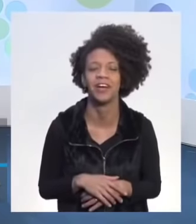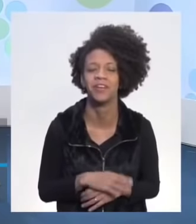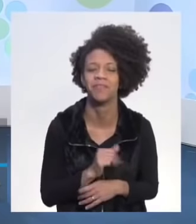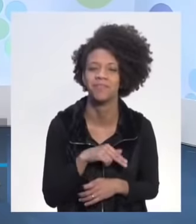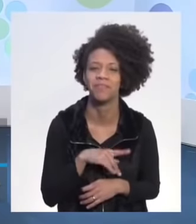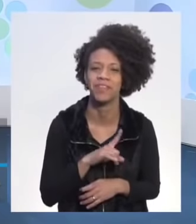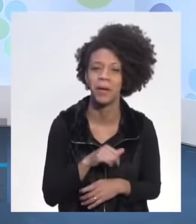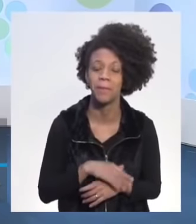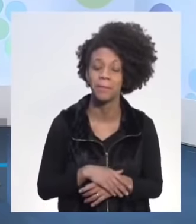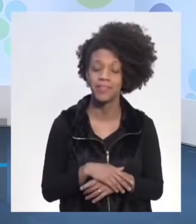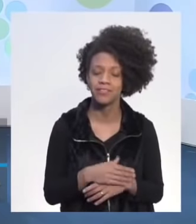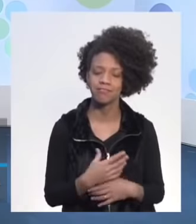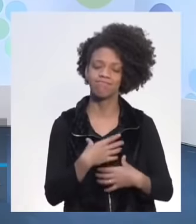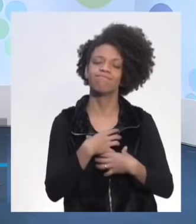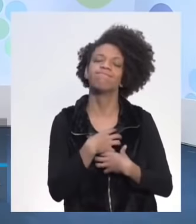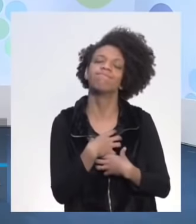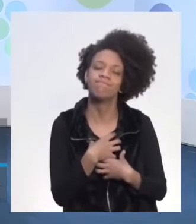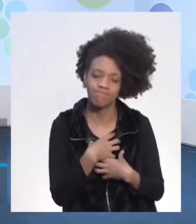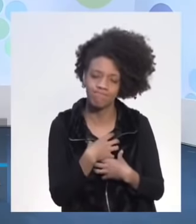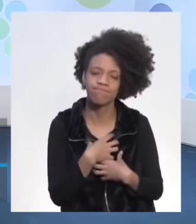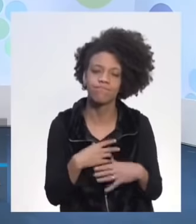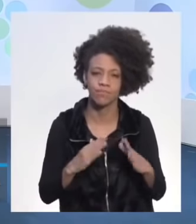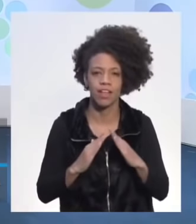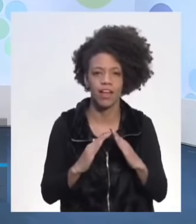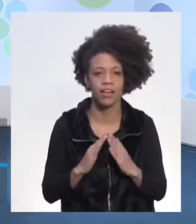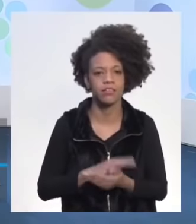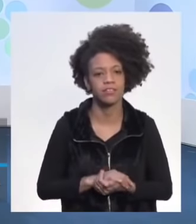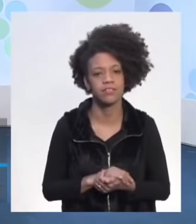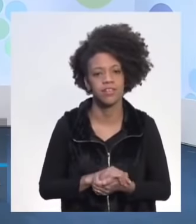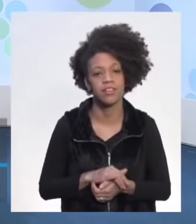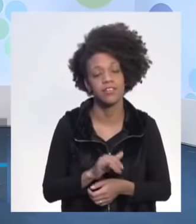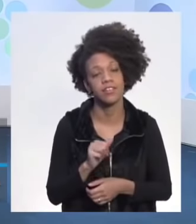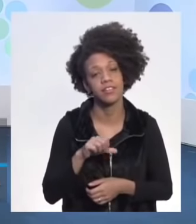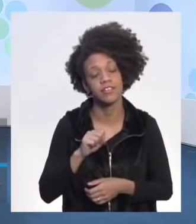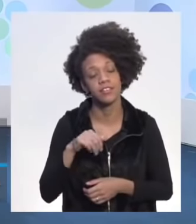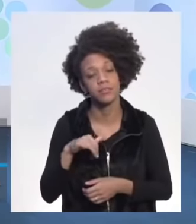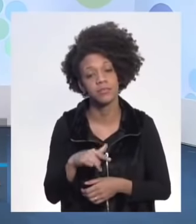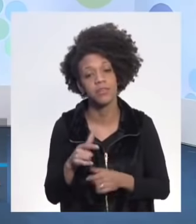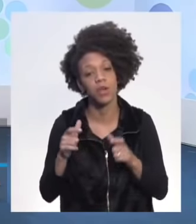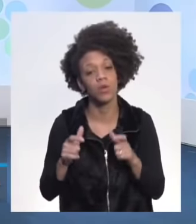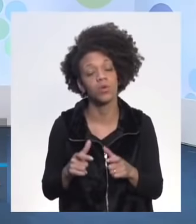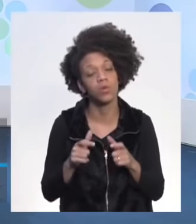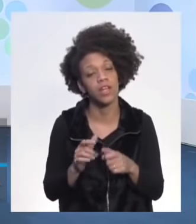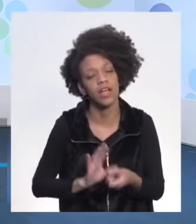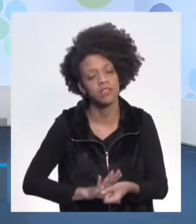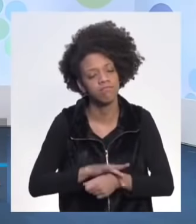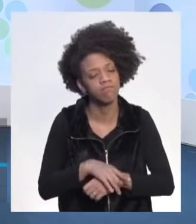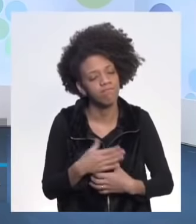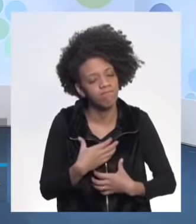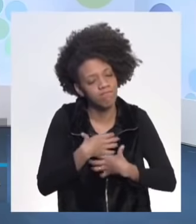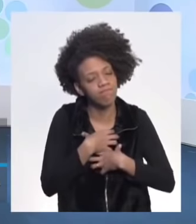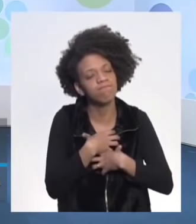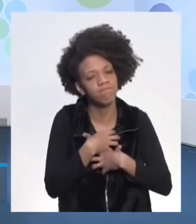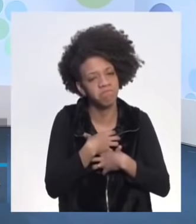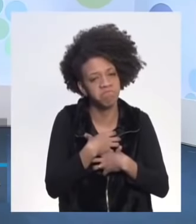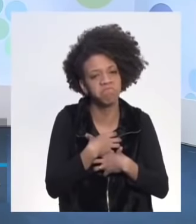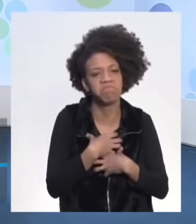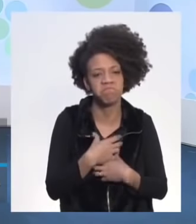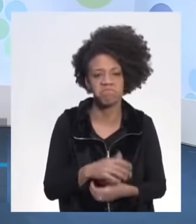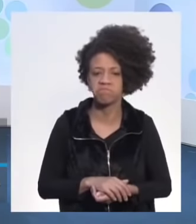sugere conforto, né, do lar. A Yasmin, onde você se sente confortável e seguro? Muito bem,